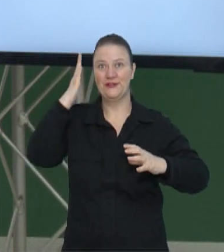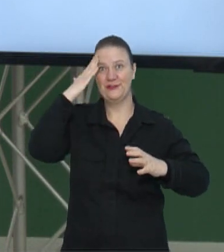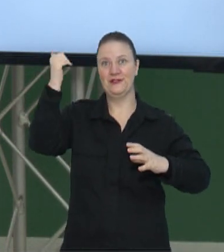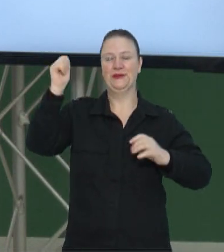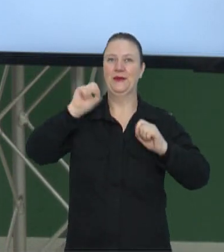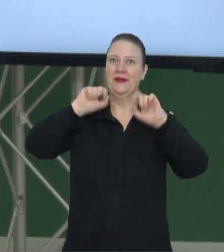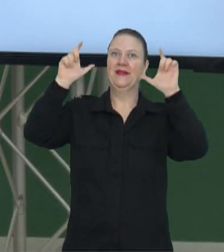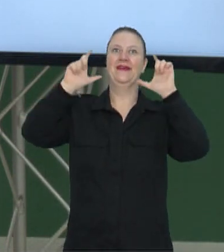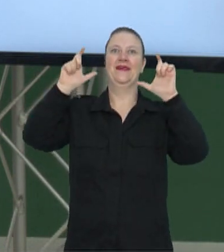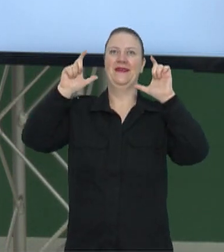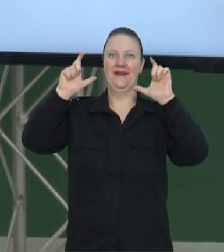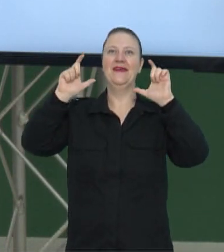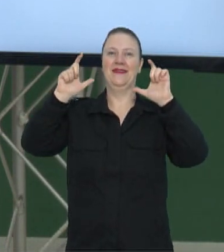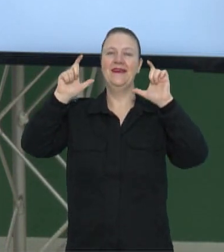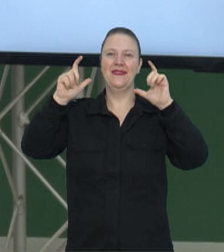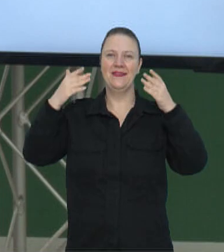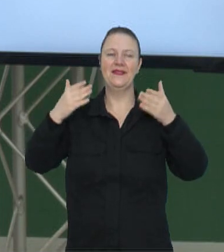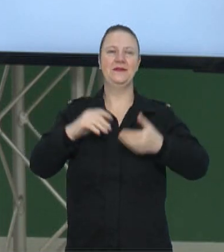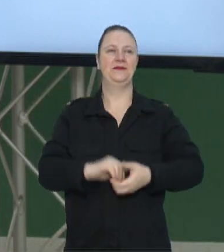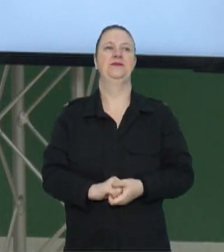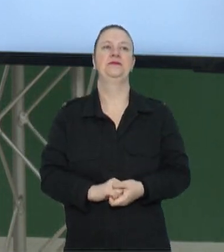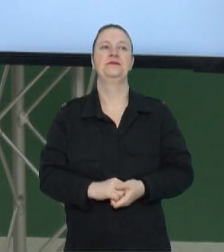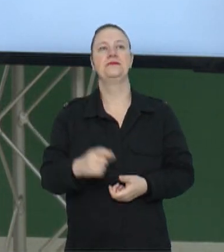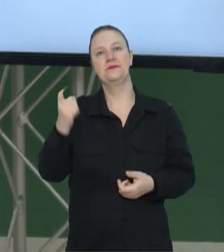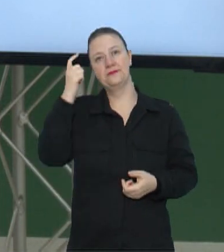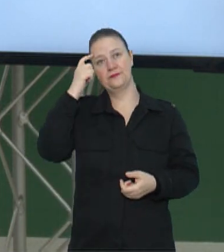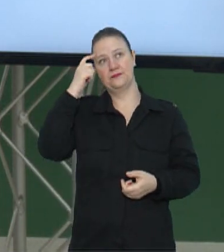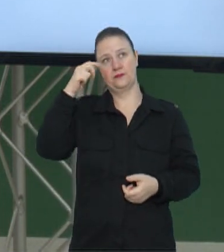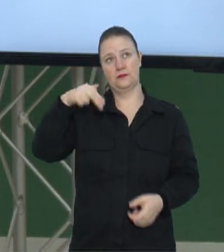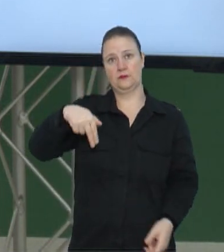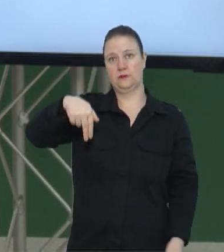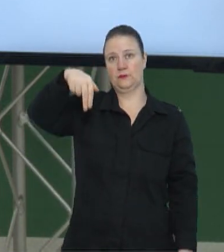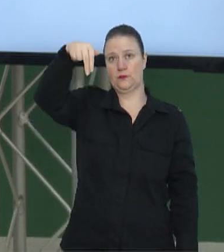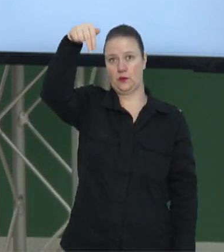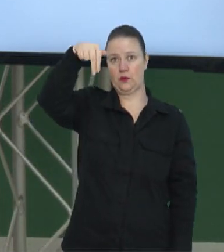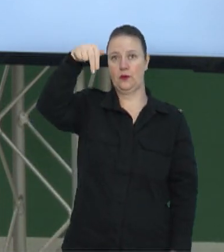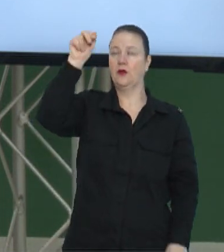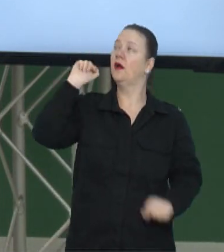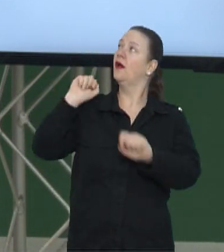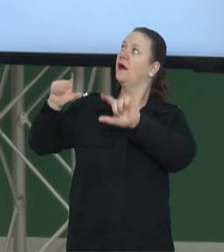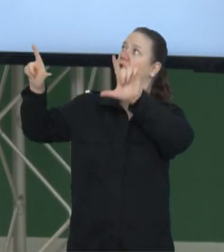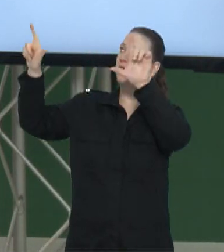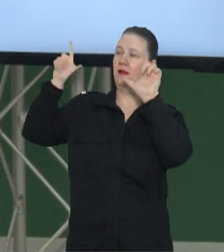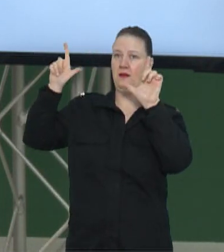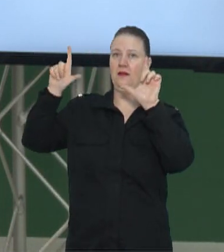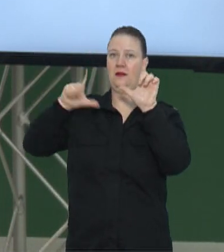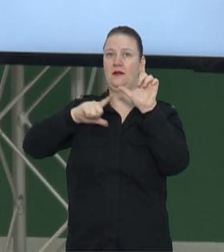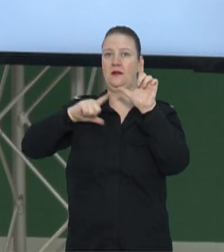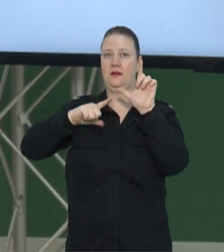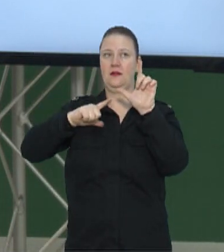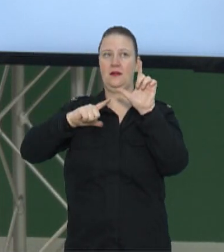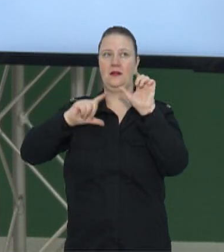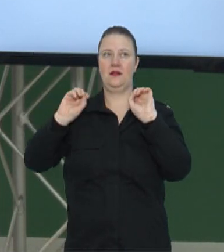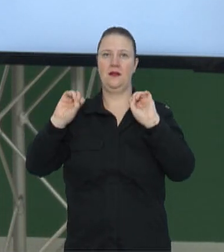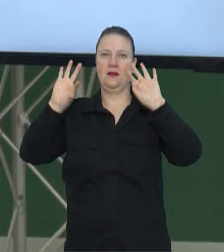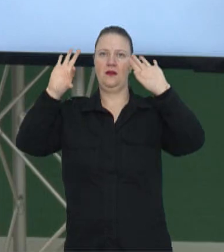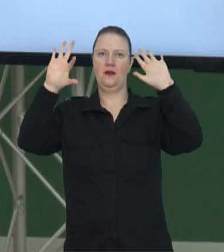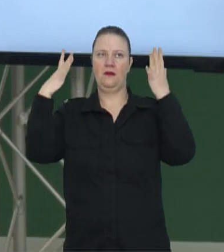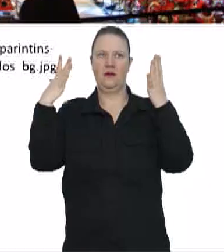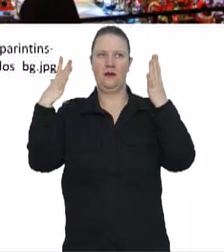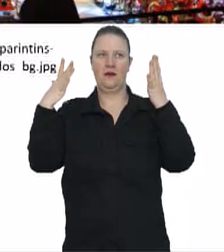né? Então vamos pensar ali. Na região norte, eu trouxe uma imagem ali, que é do Festival de Parintins,